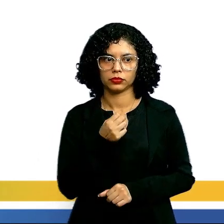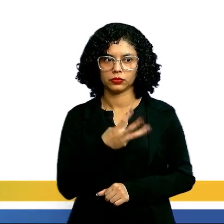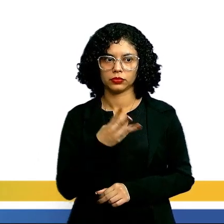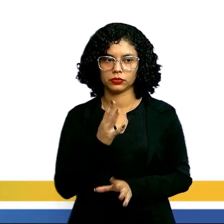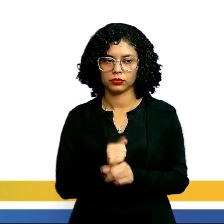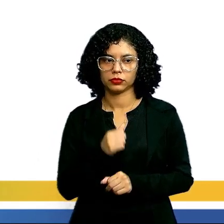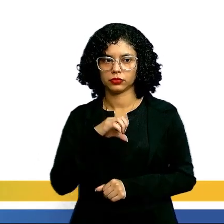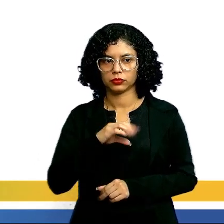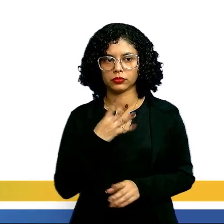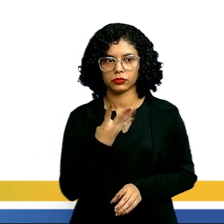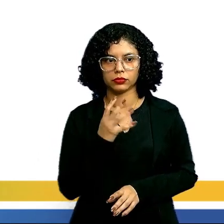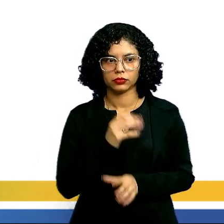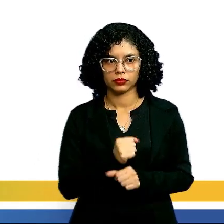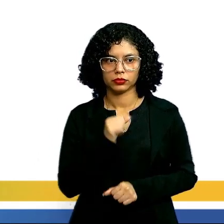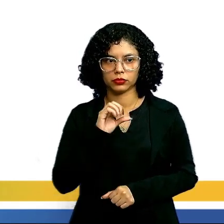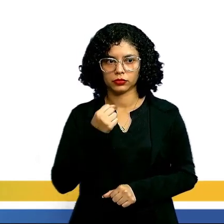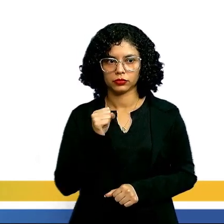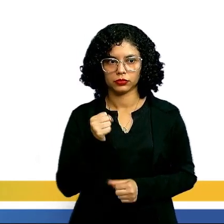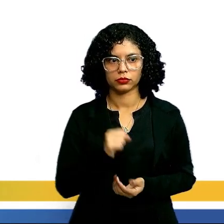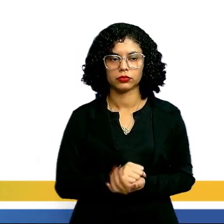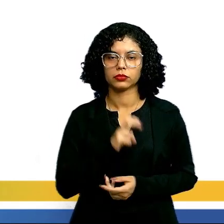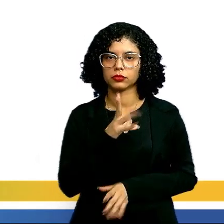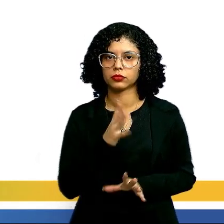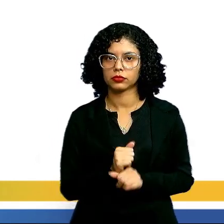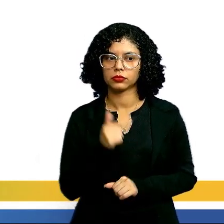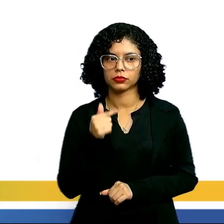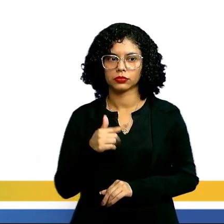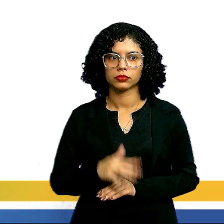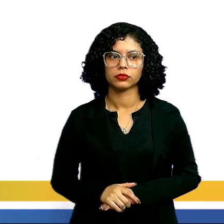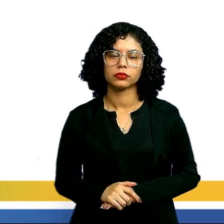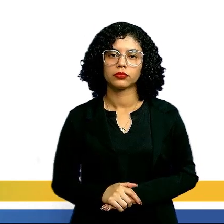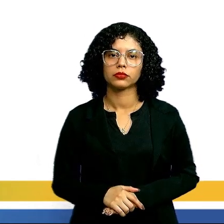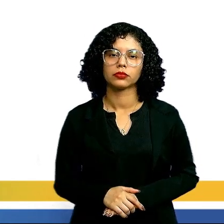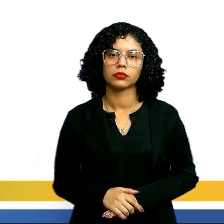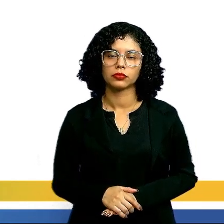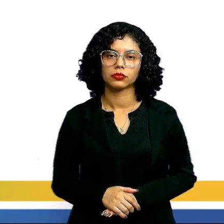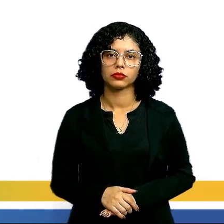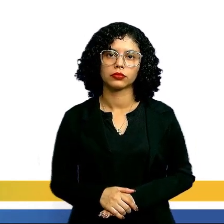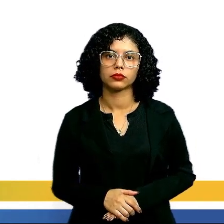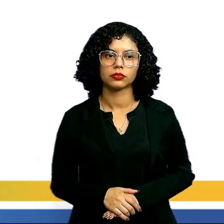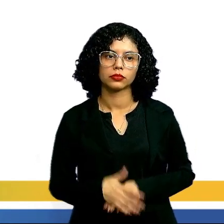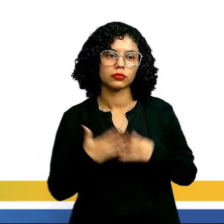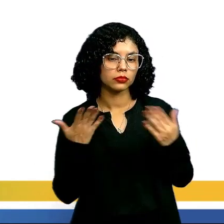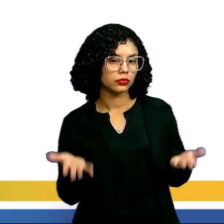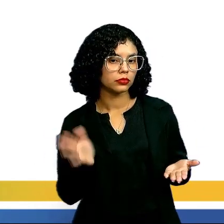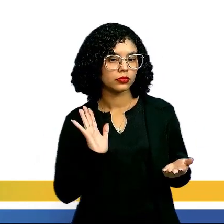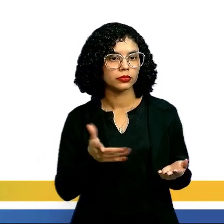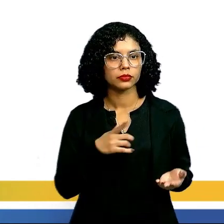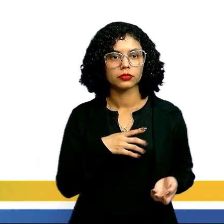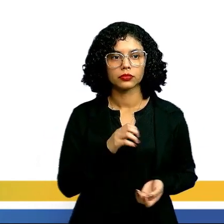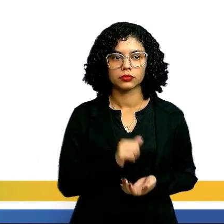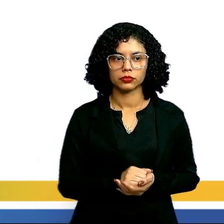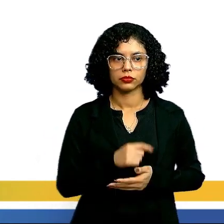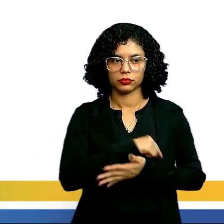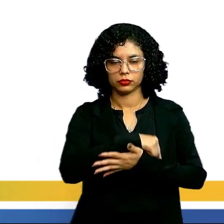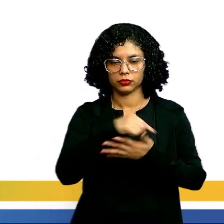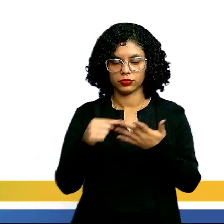3 mais 9, 4 mais 8, 5 mais 7. Tá? Então, aí ele tem